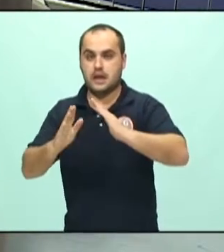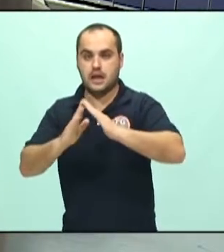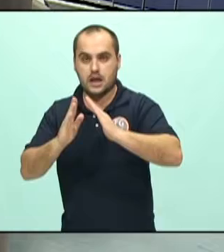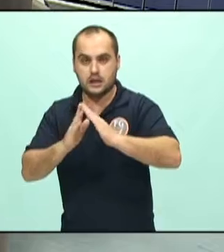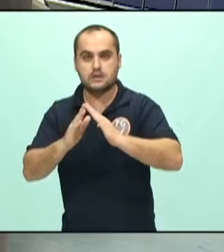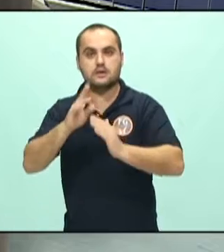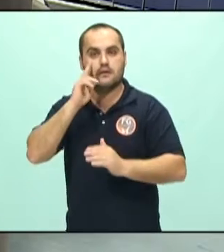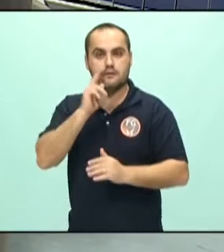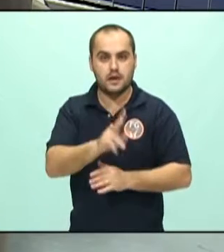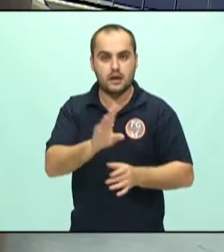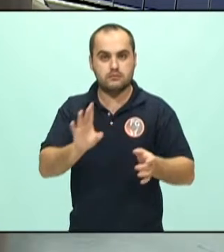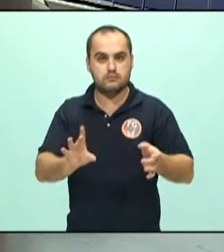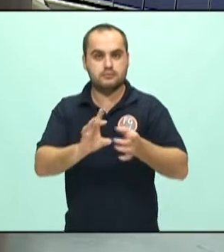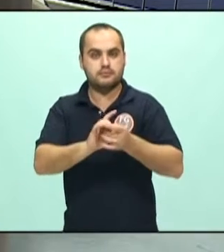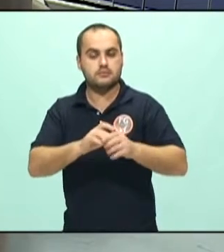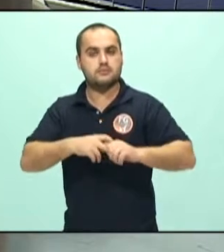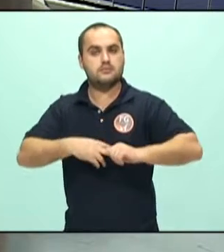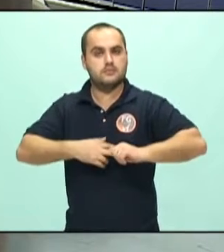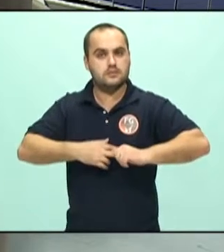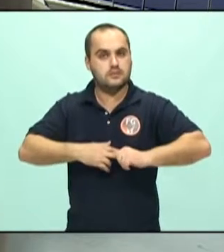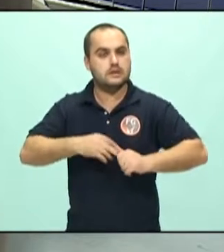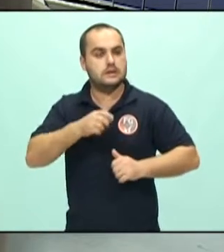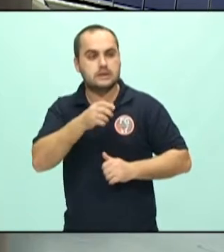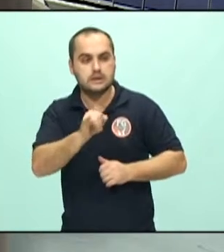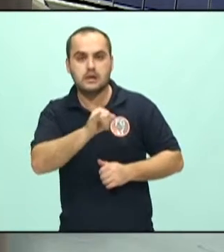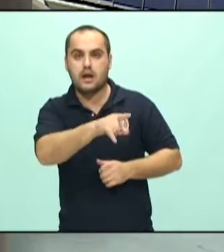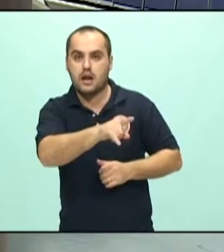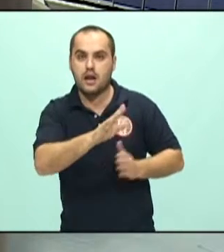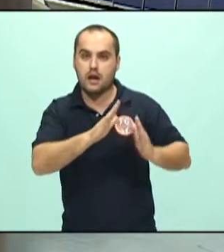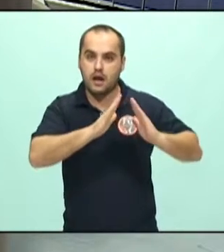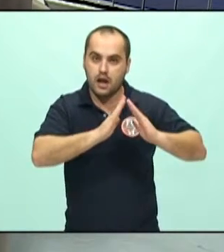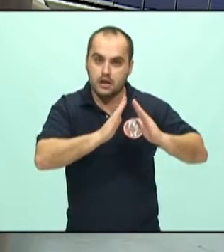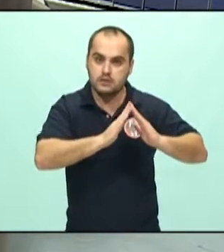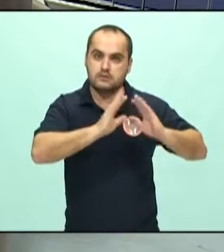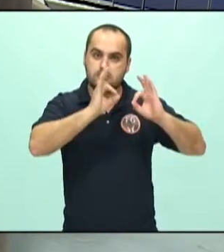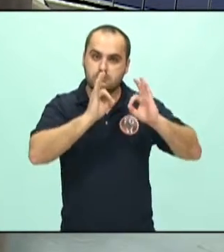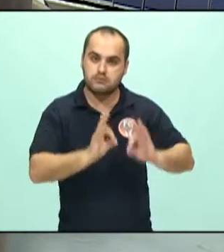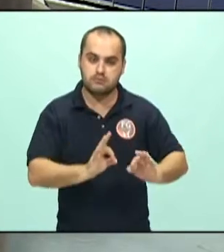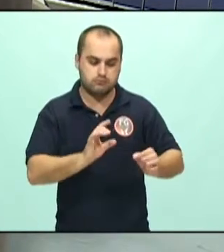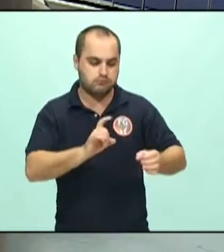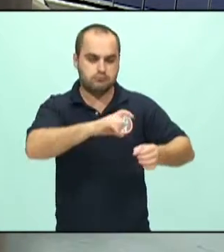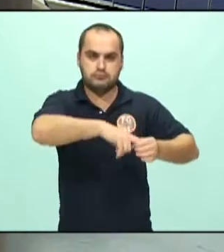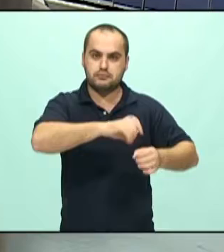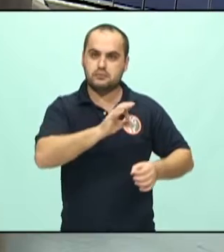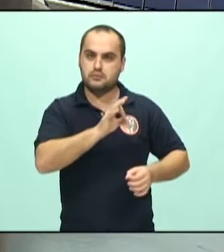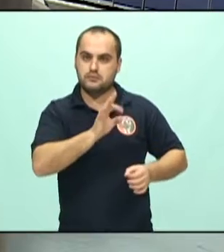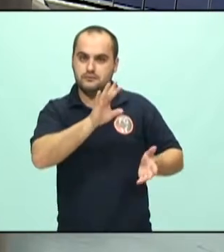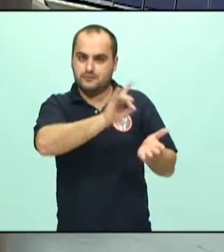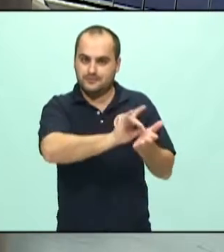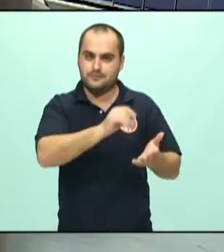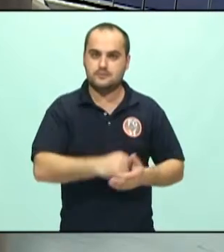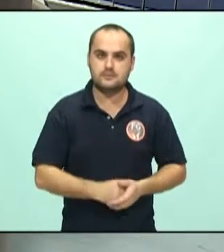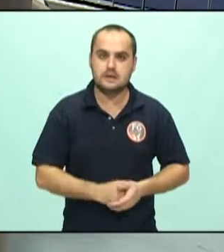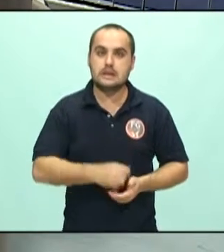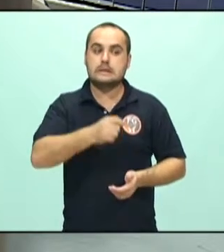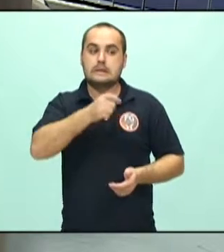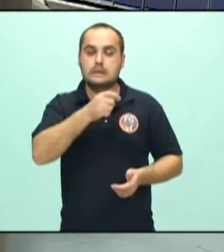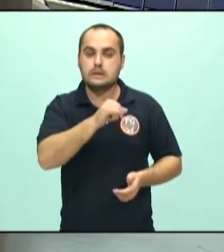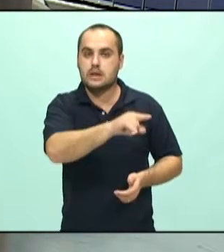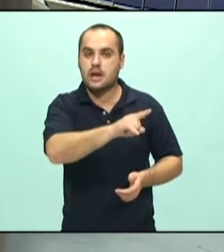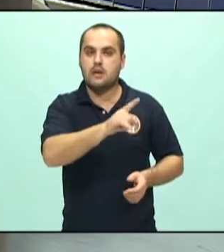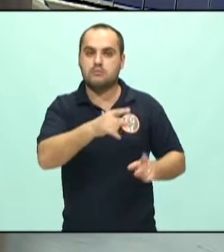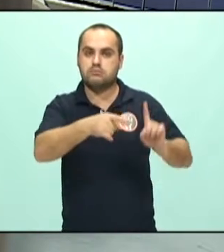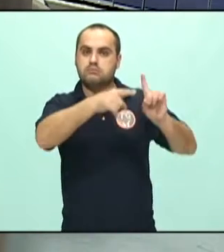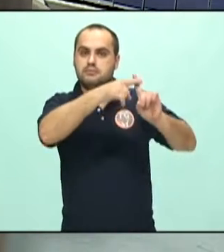dessa ligação pra ver se ela está regular é regularmente instalada e se ela de fato está fazendo efeito positivo